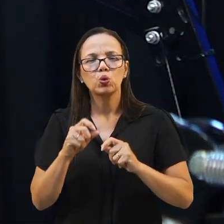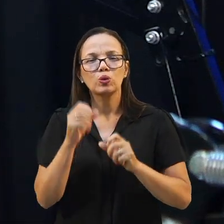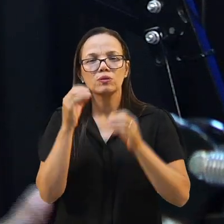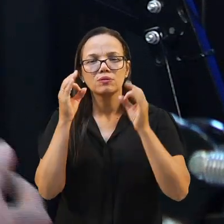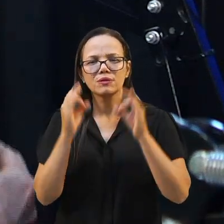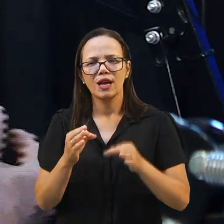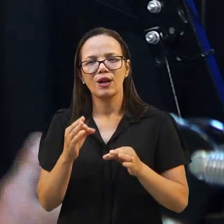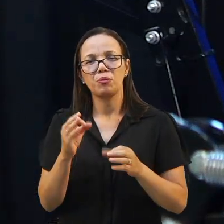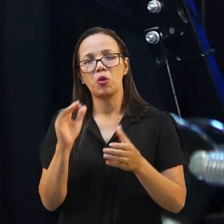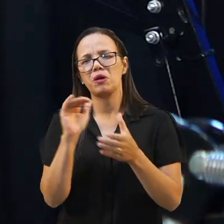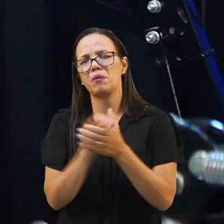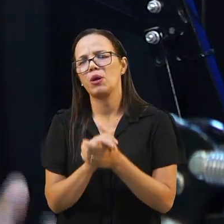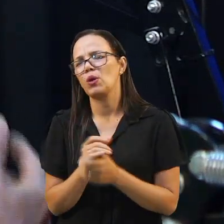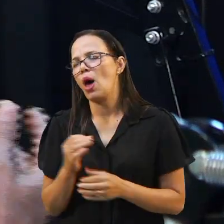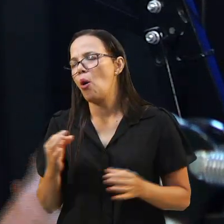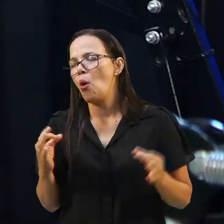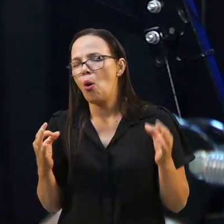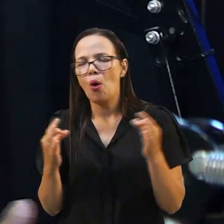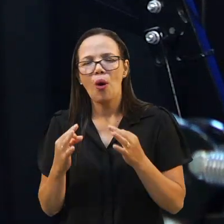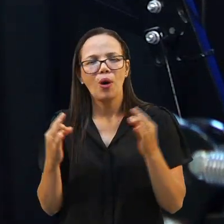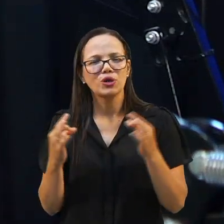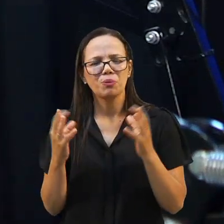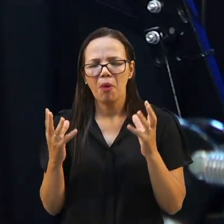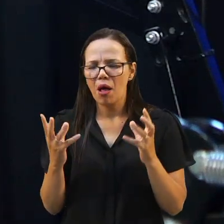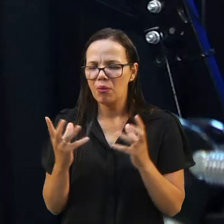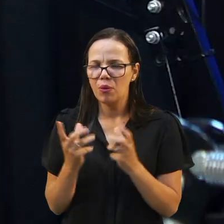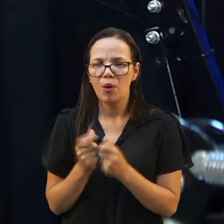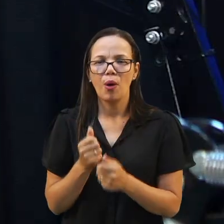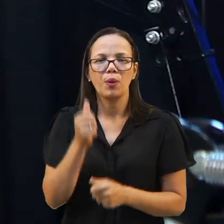no casamento, com minha esposa maravilhosa. Então,